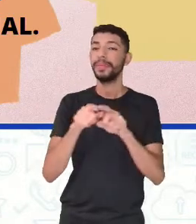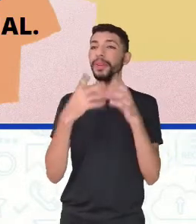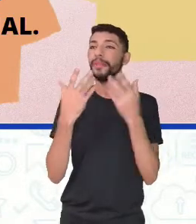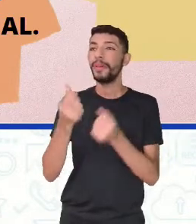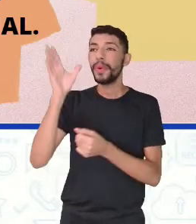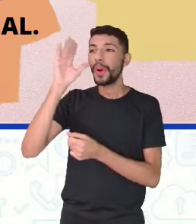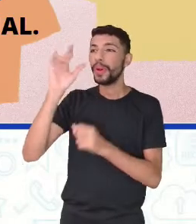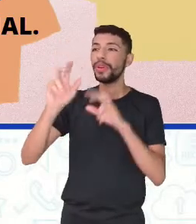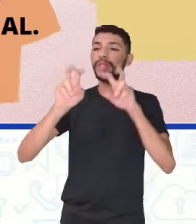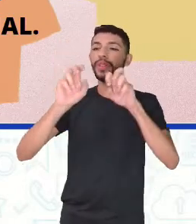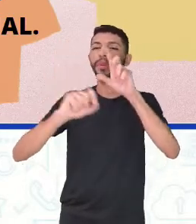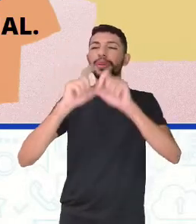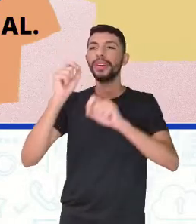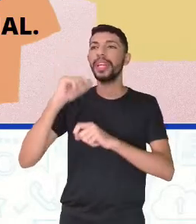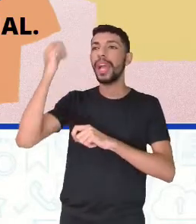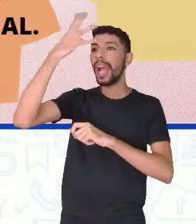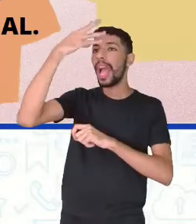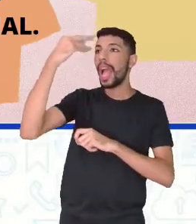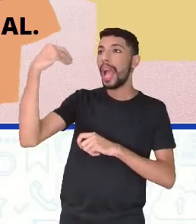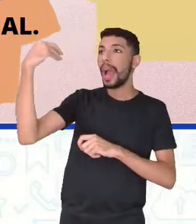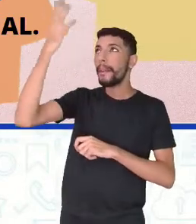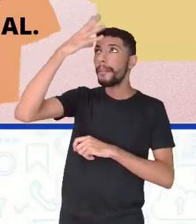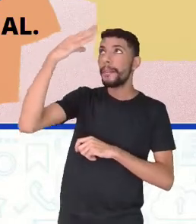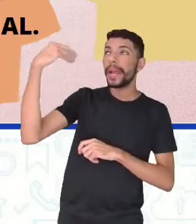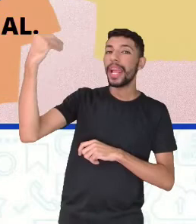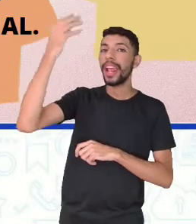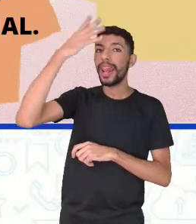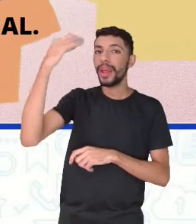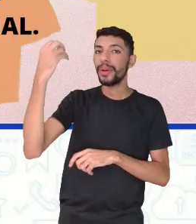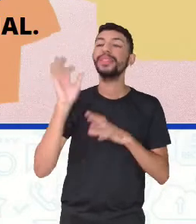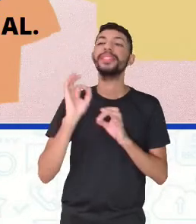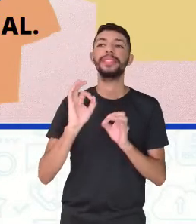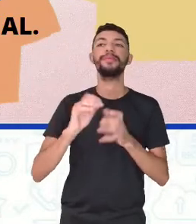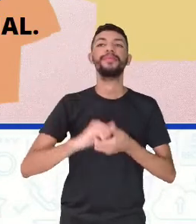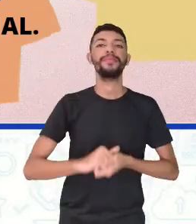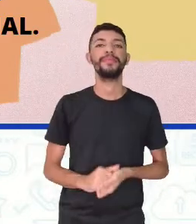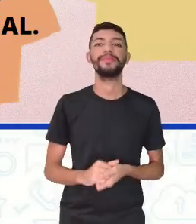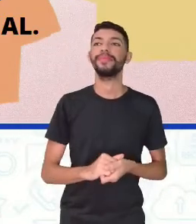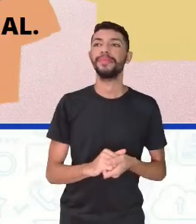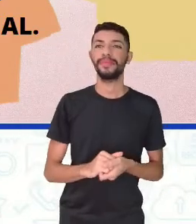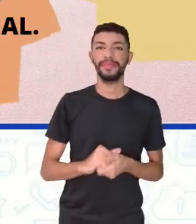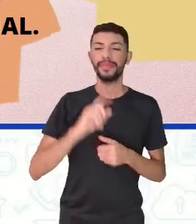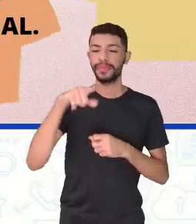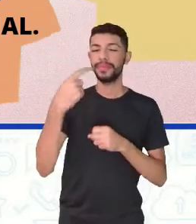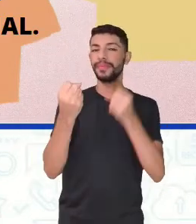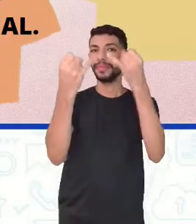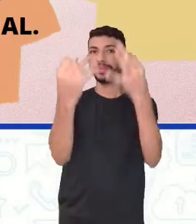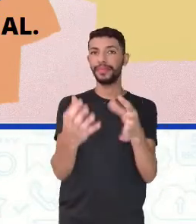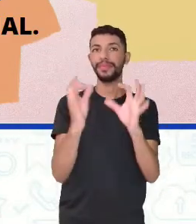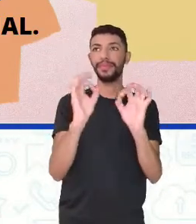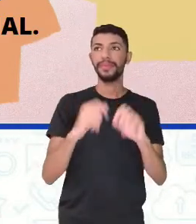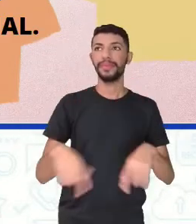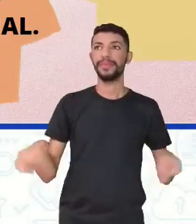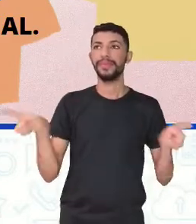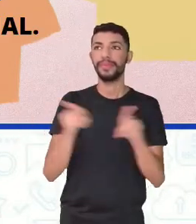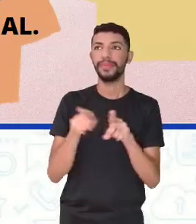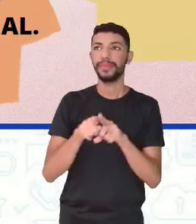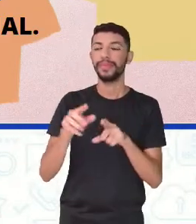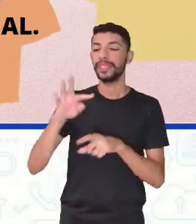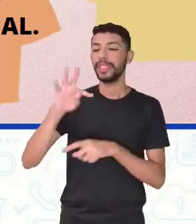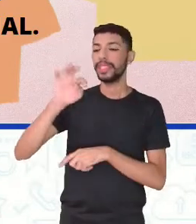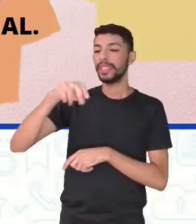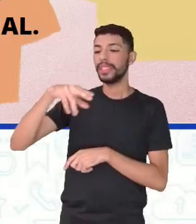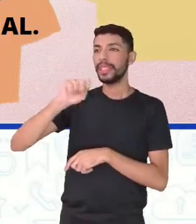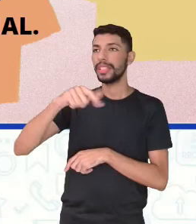Professora, capilaridade eu não sei o que é não. Lembra cabelo? Daqui a pouco eu dou essa explicação. Tensão